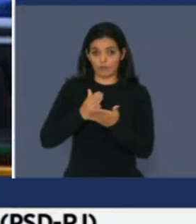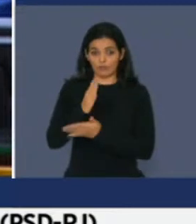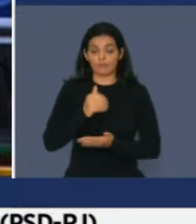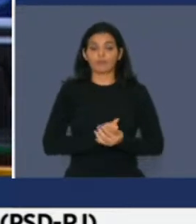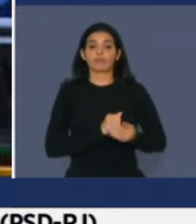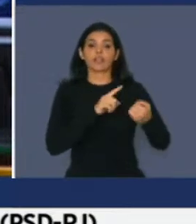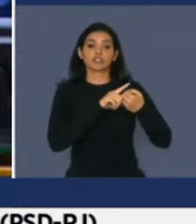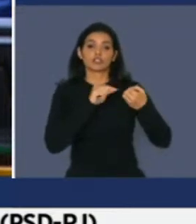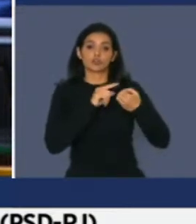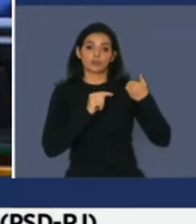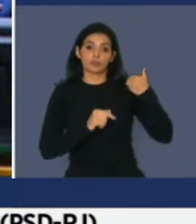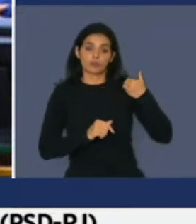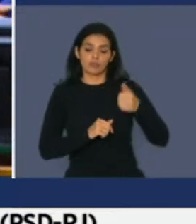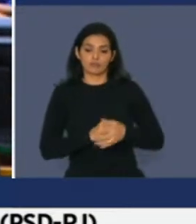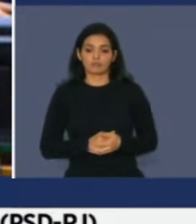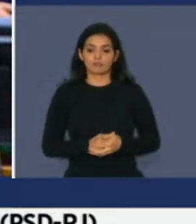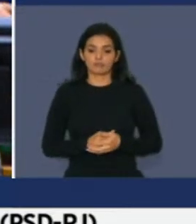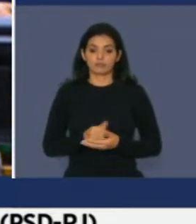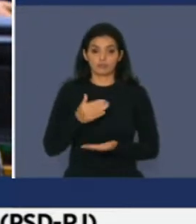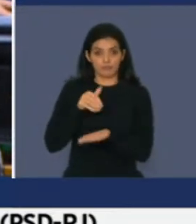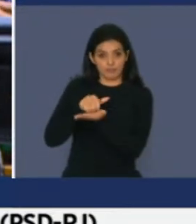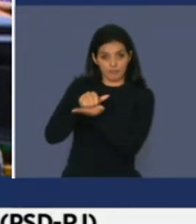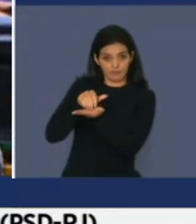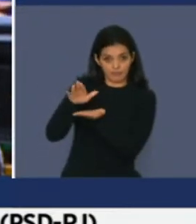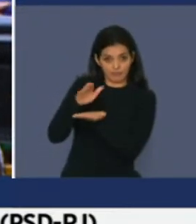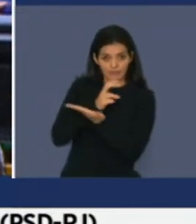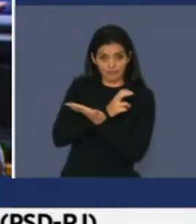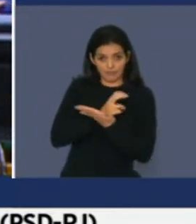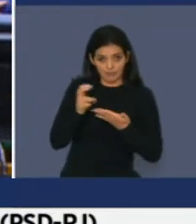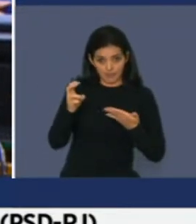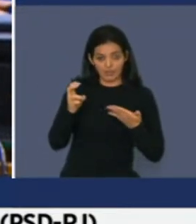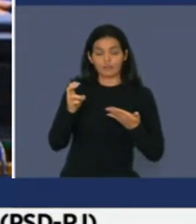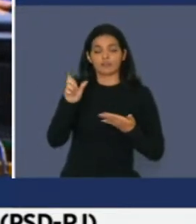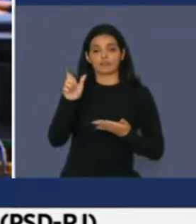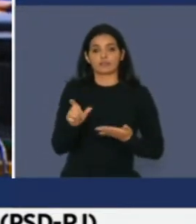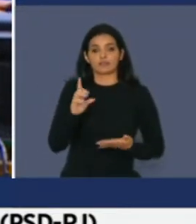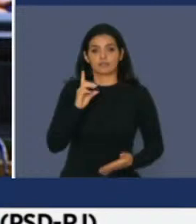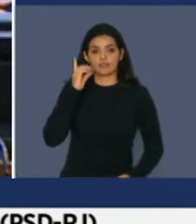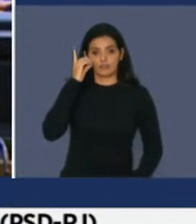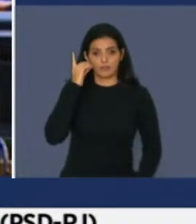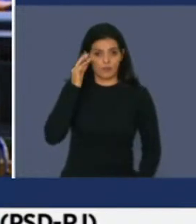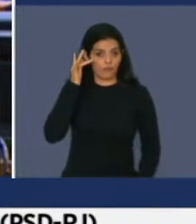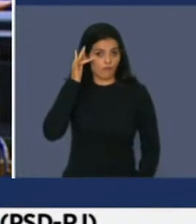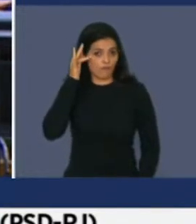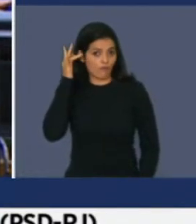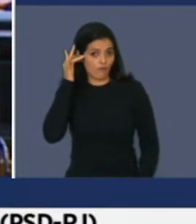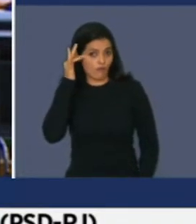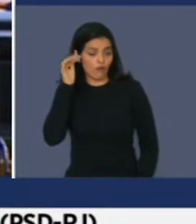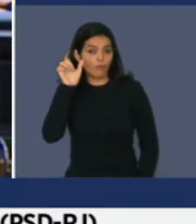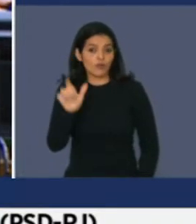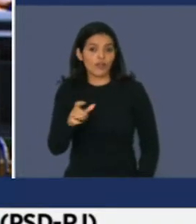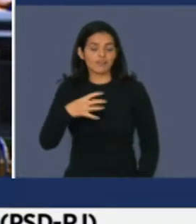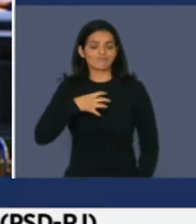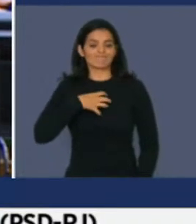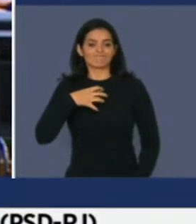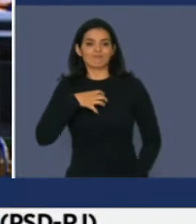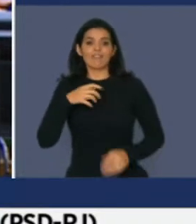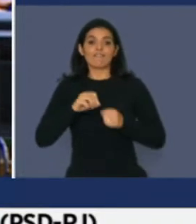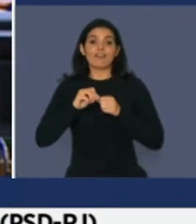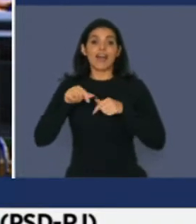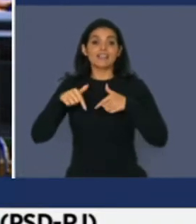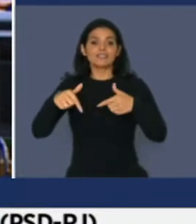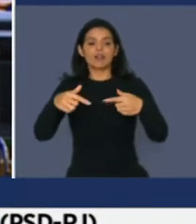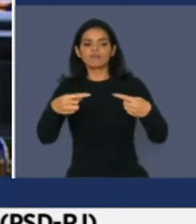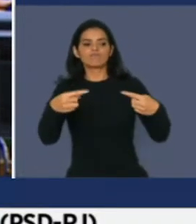1º. Fica declarada a perda do mandato parlamentar da deputada Flor de Lis por conduta incompatível com o decoro